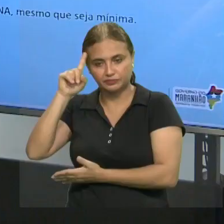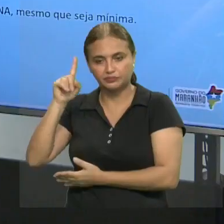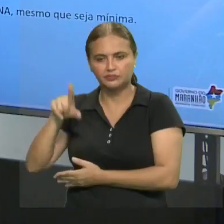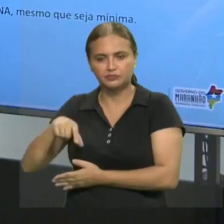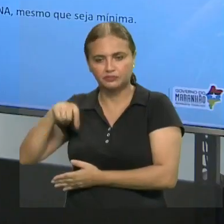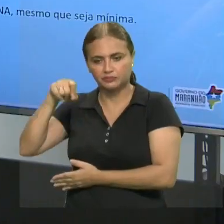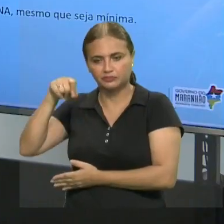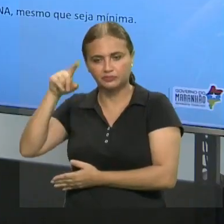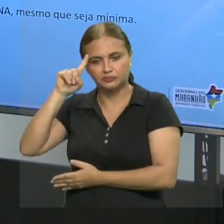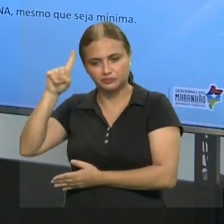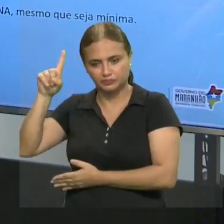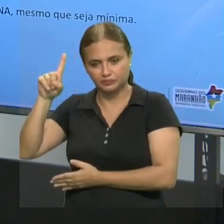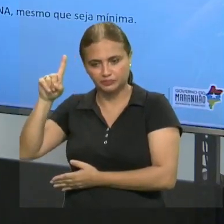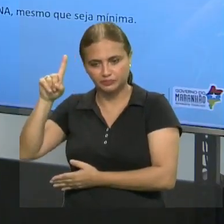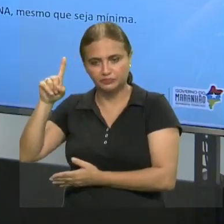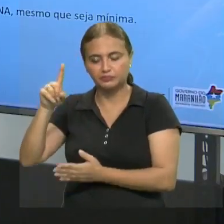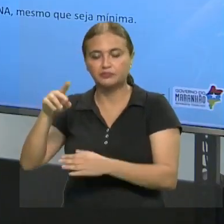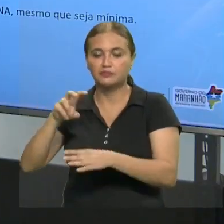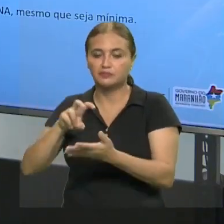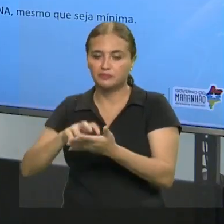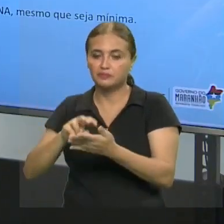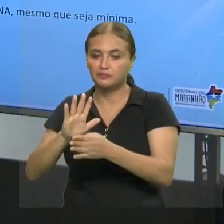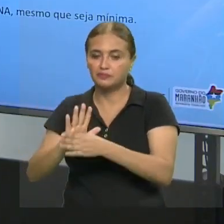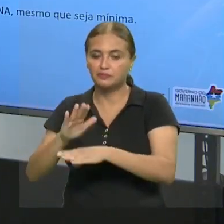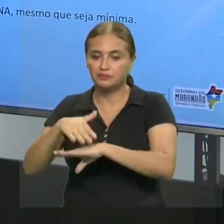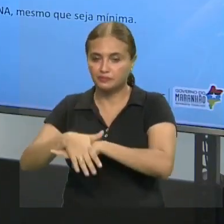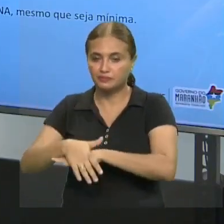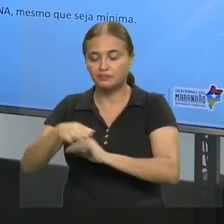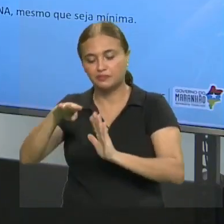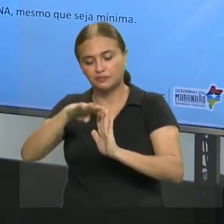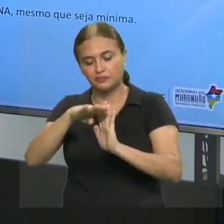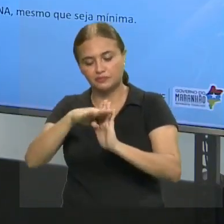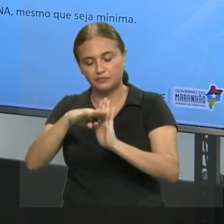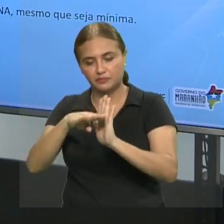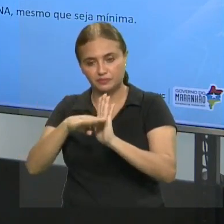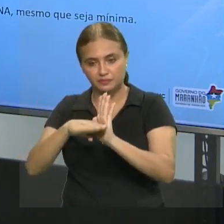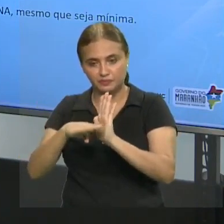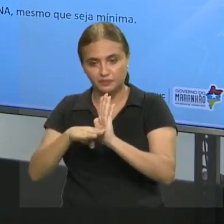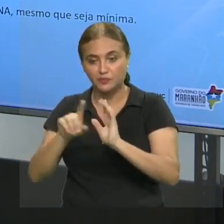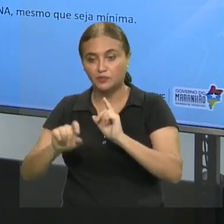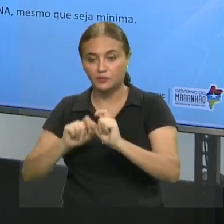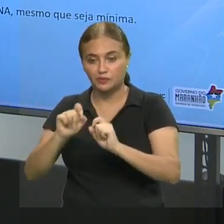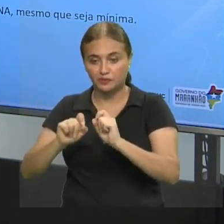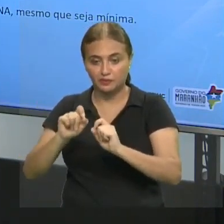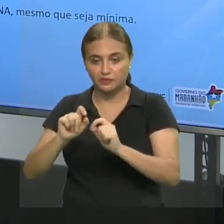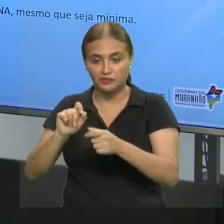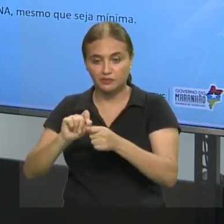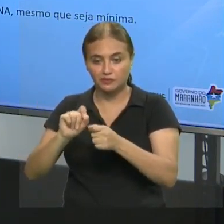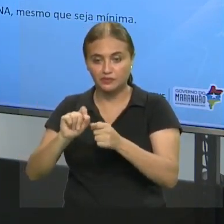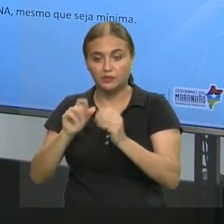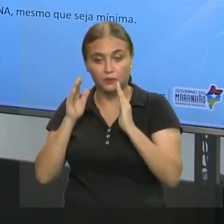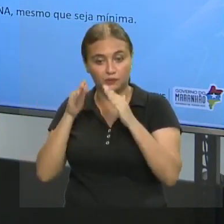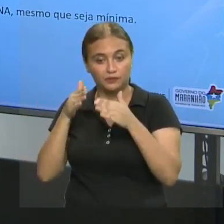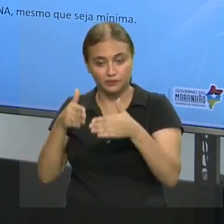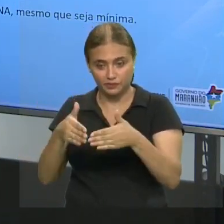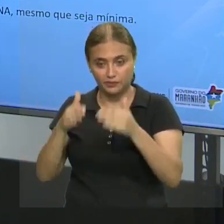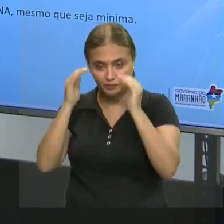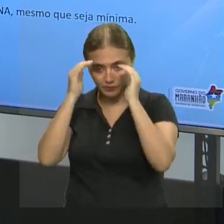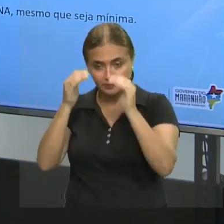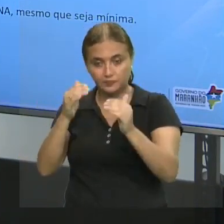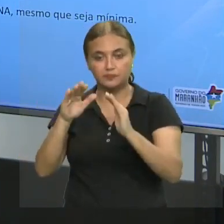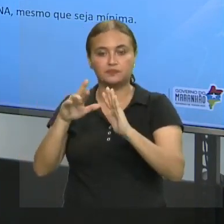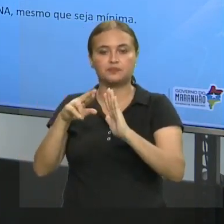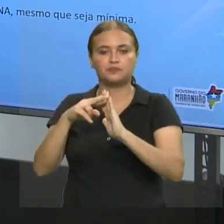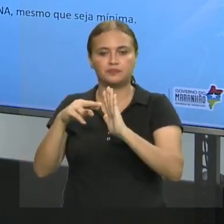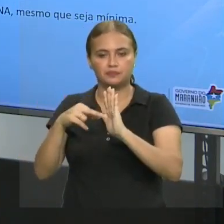Dividindo o dia nessas três etapas que eu falei e colocando as sequências das suas ações, né? Obedecendo tudo que você faz na